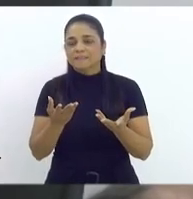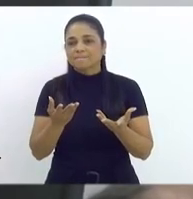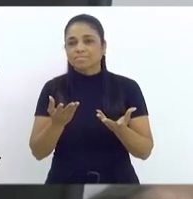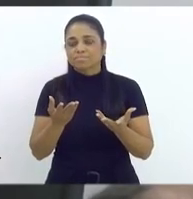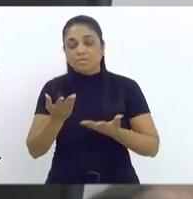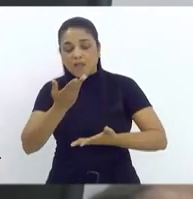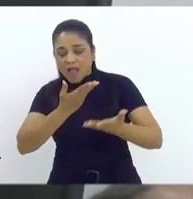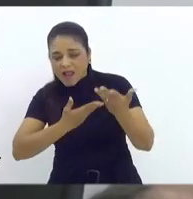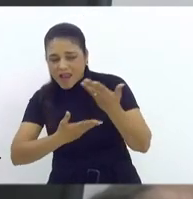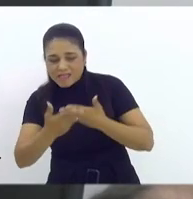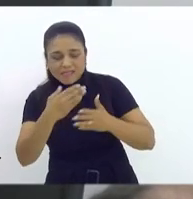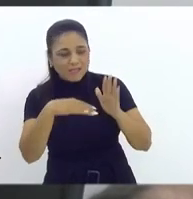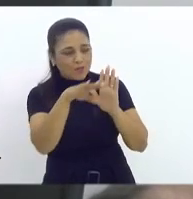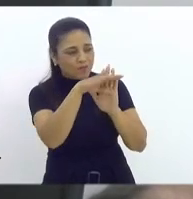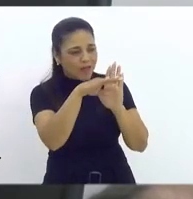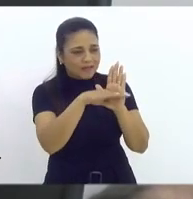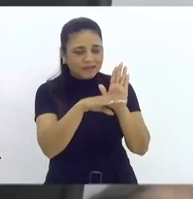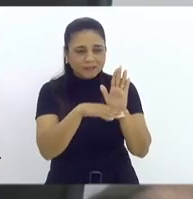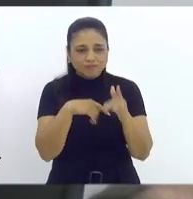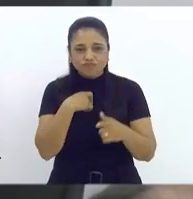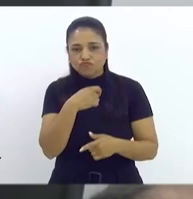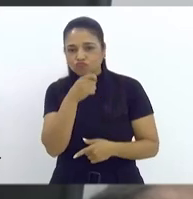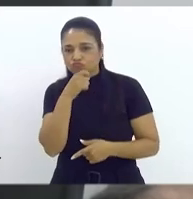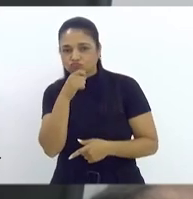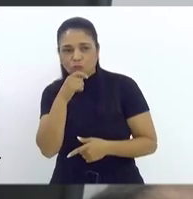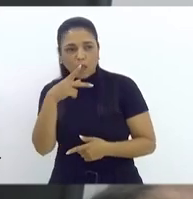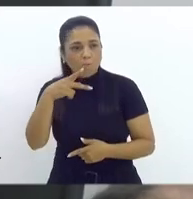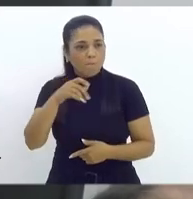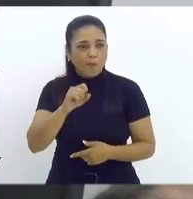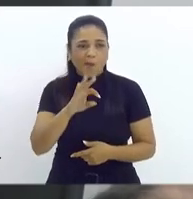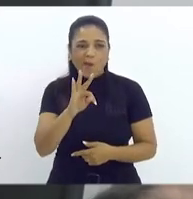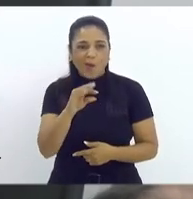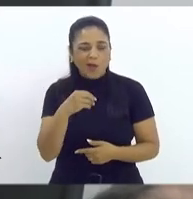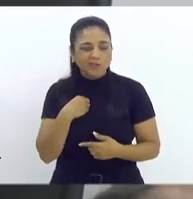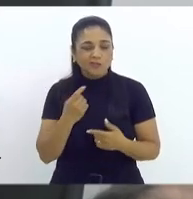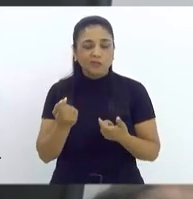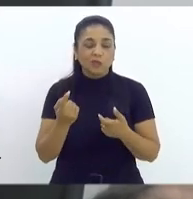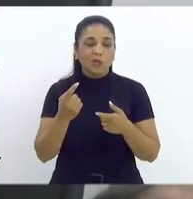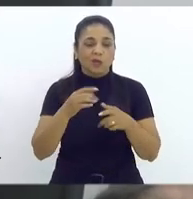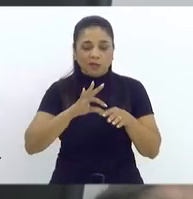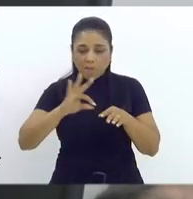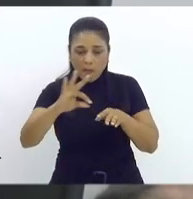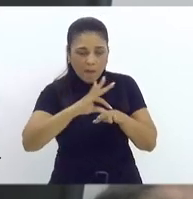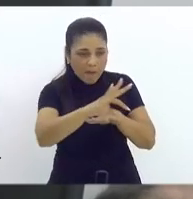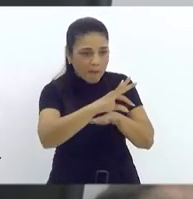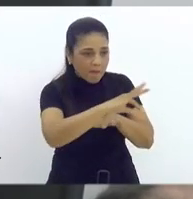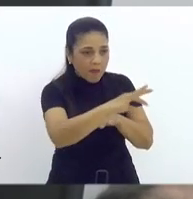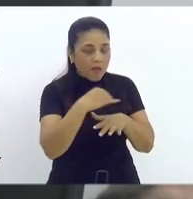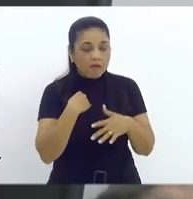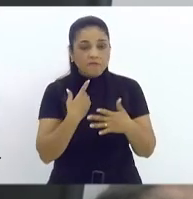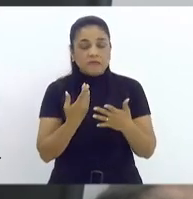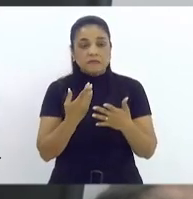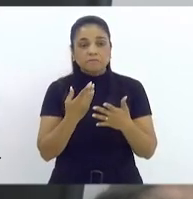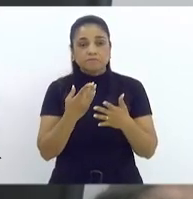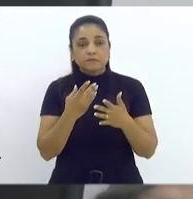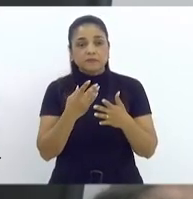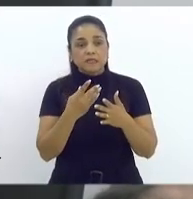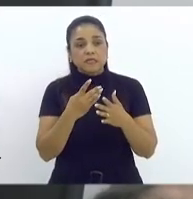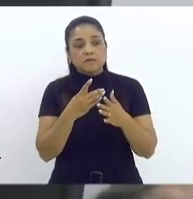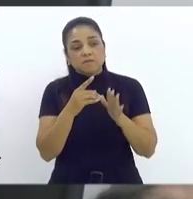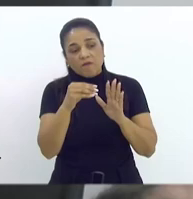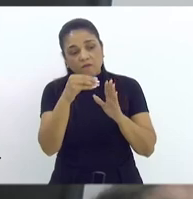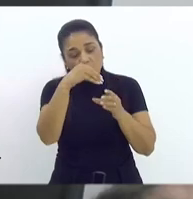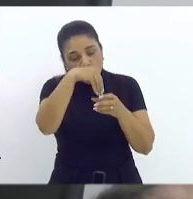relação da lista, de quais postos, a escolha em quais postos serão ligados ou não, eles fiquem restritos a